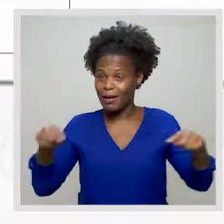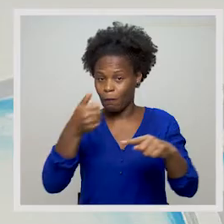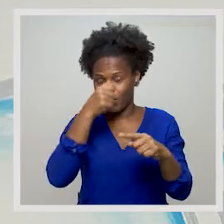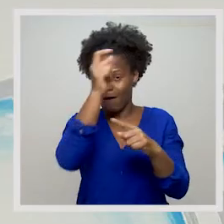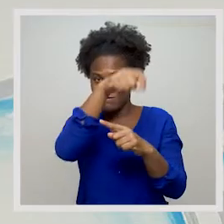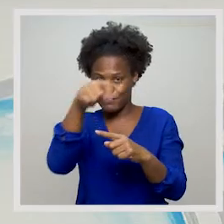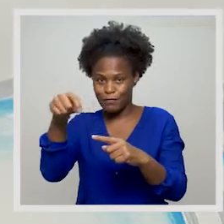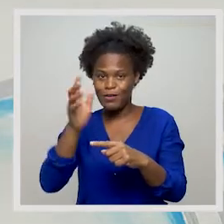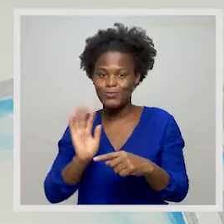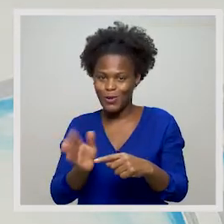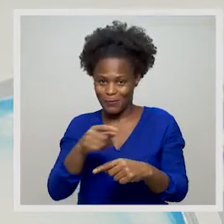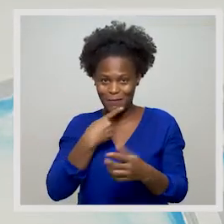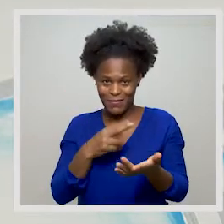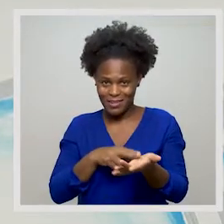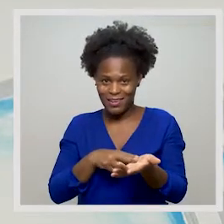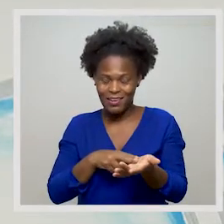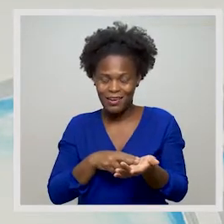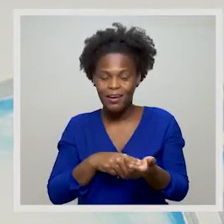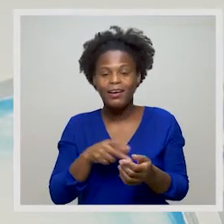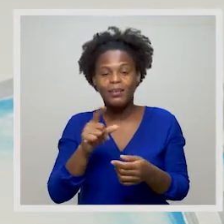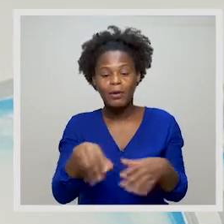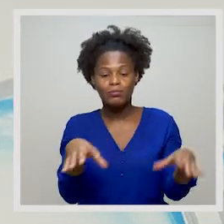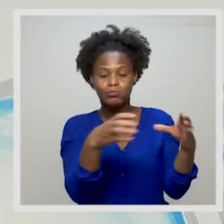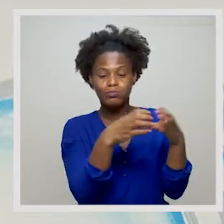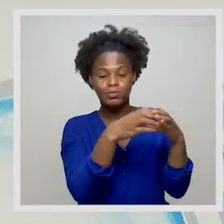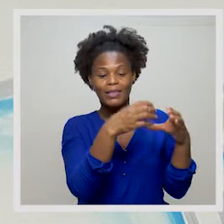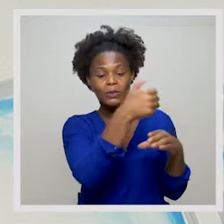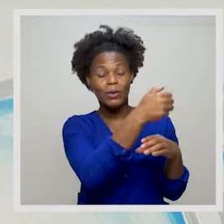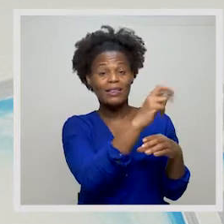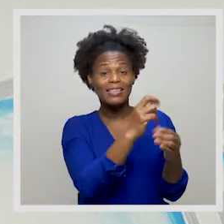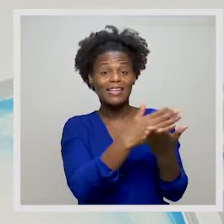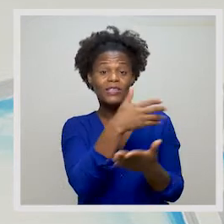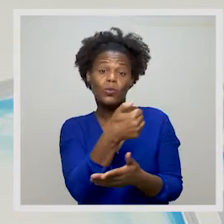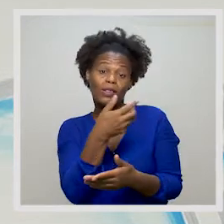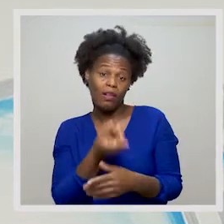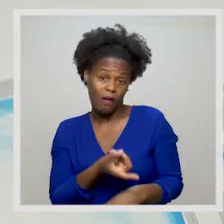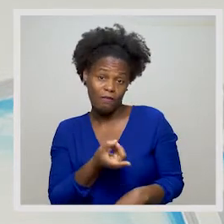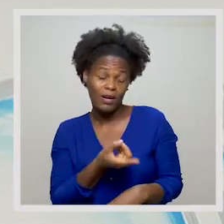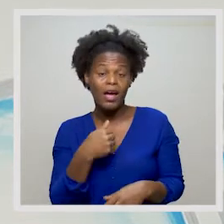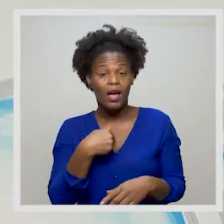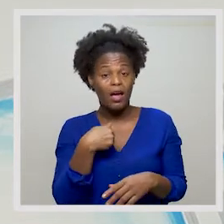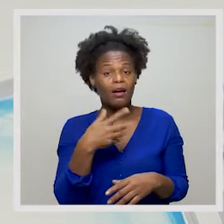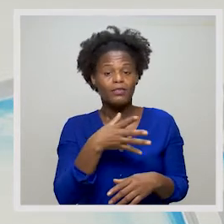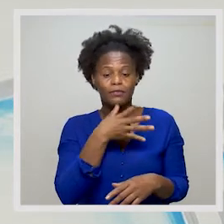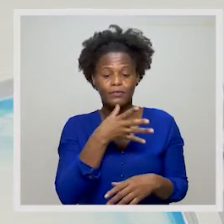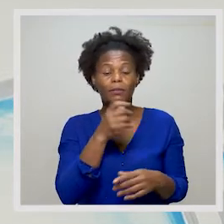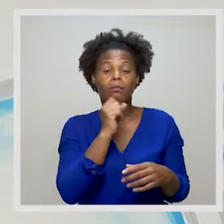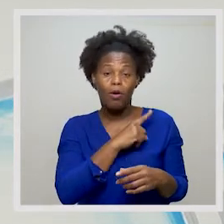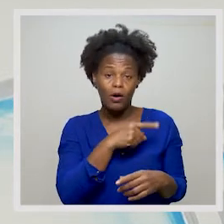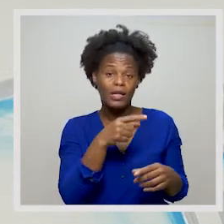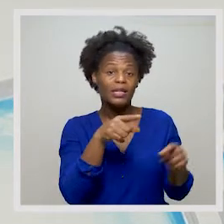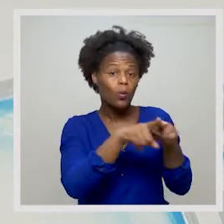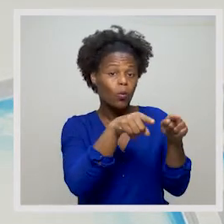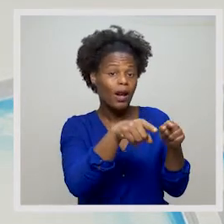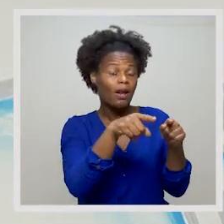foi preenchida, não é verdade? A classe de 53 a 59, eu fiz referência,